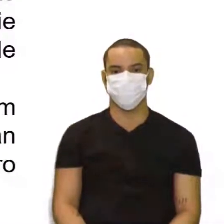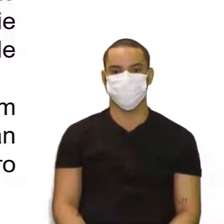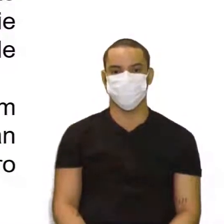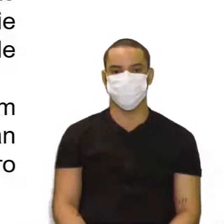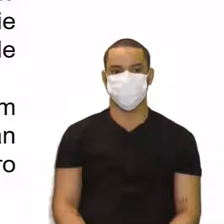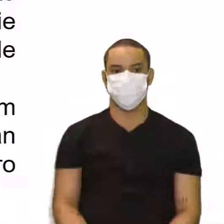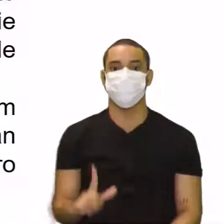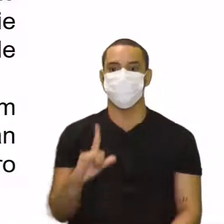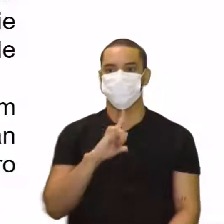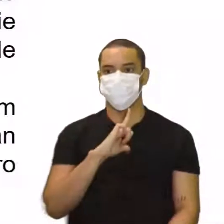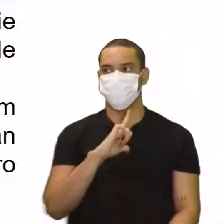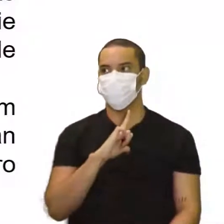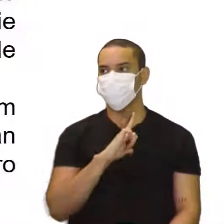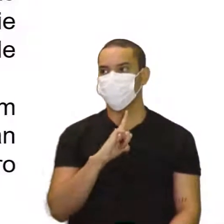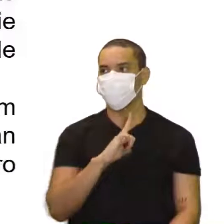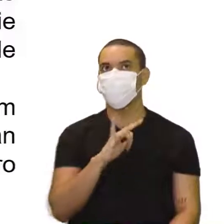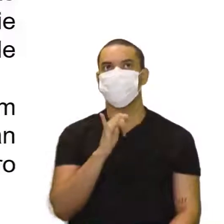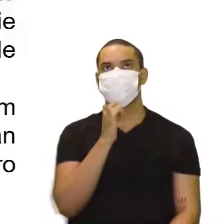que você tem ali,